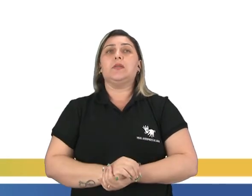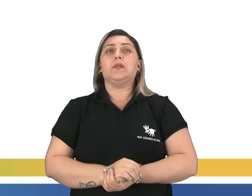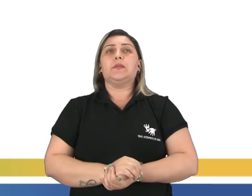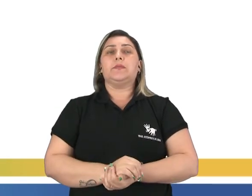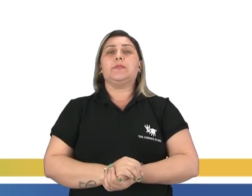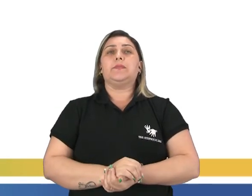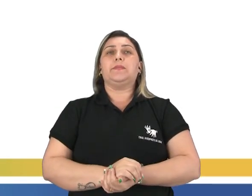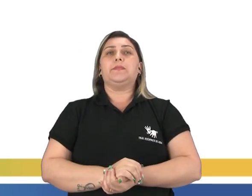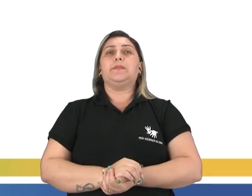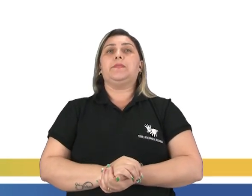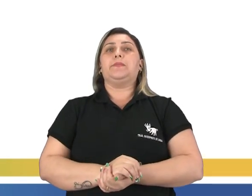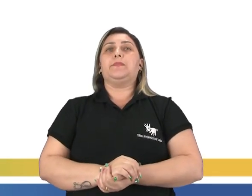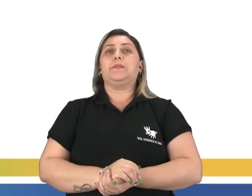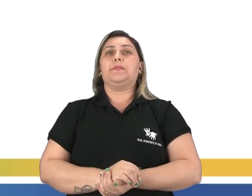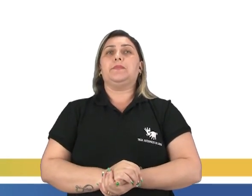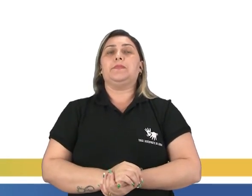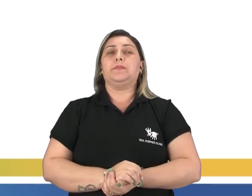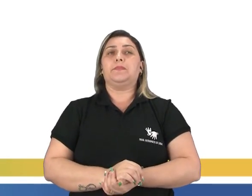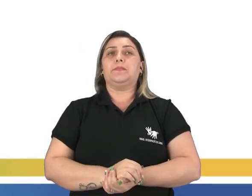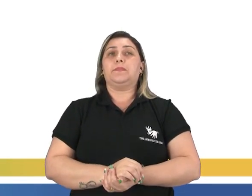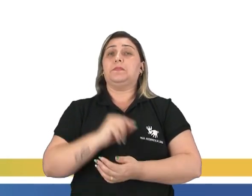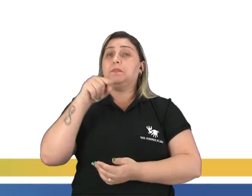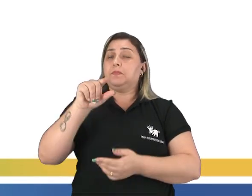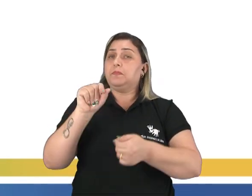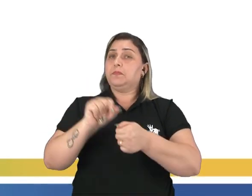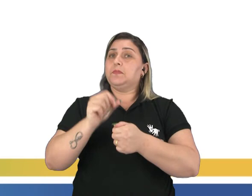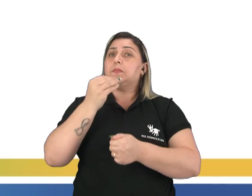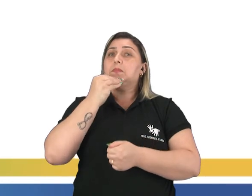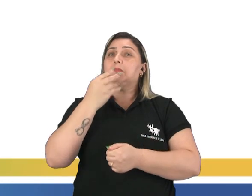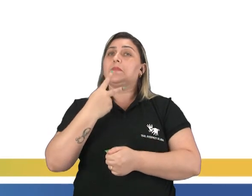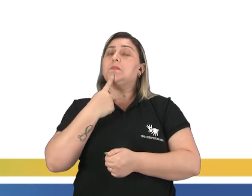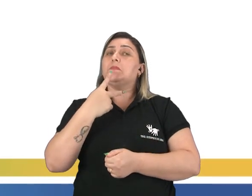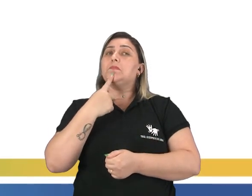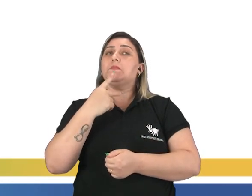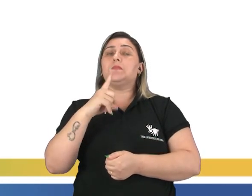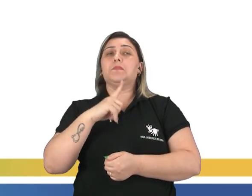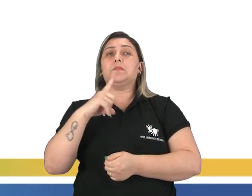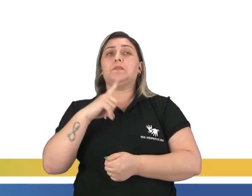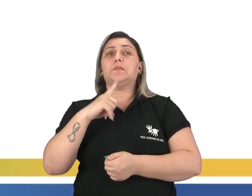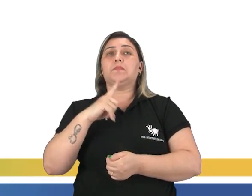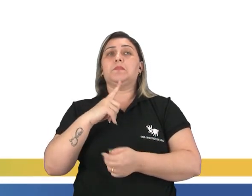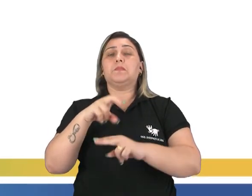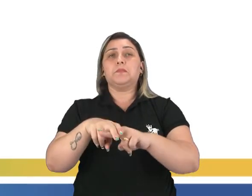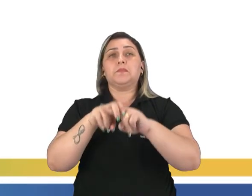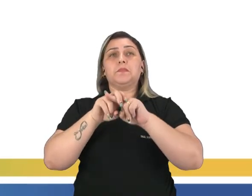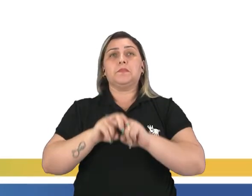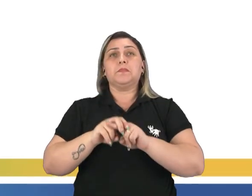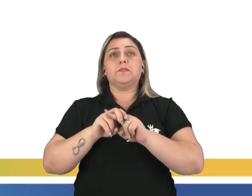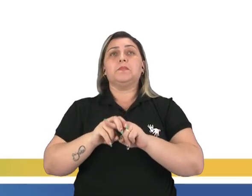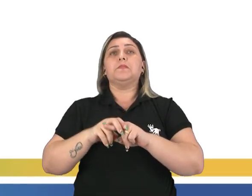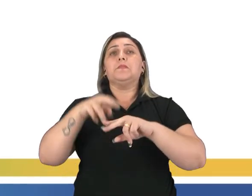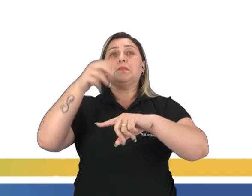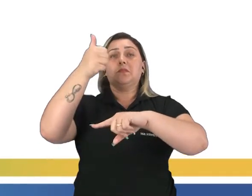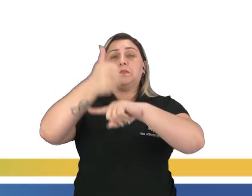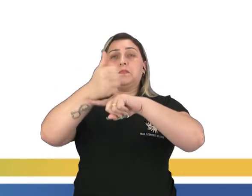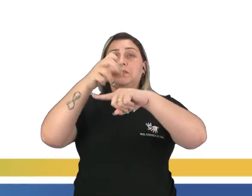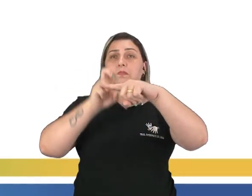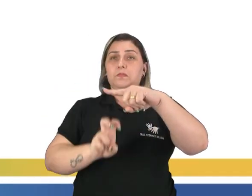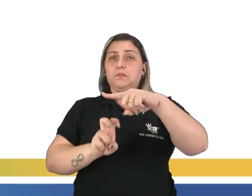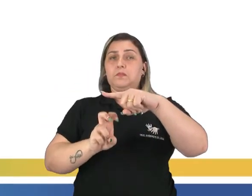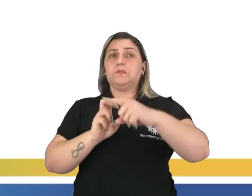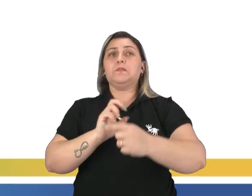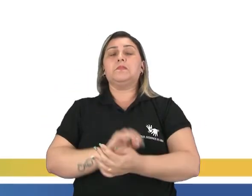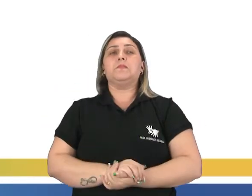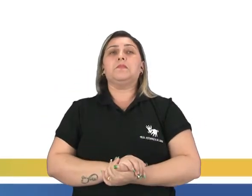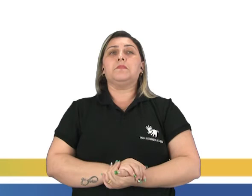pessoas nesse sorteio. Então, para você fazer a probabilidade, nós temos que trabalhar, né, com o quociente entre esses dois